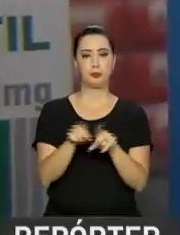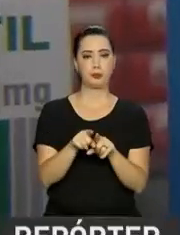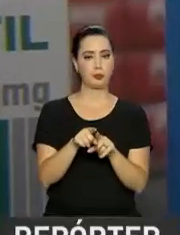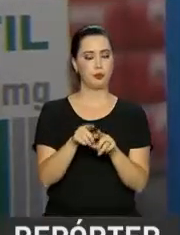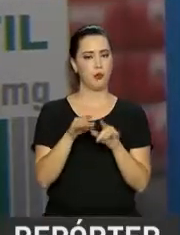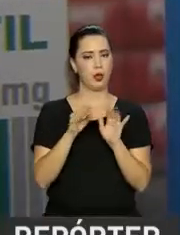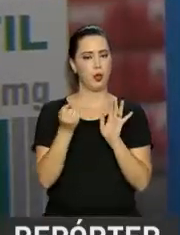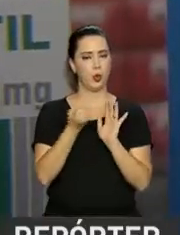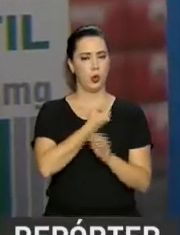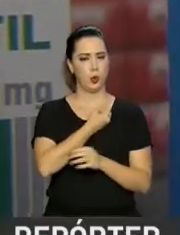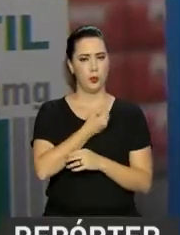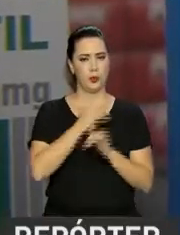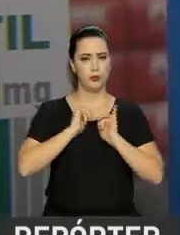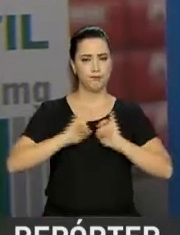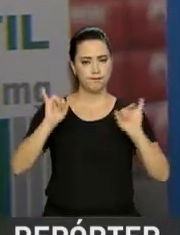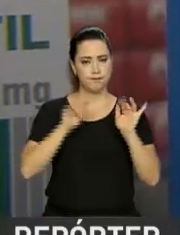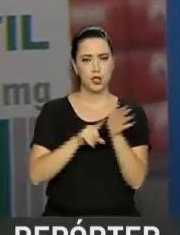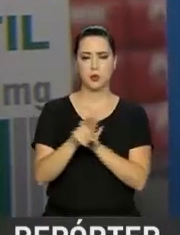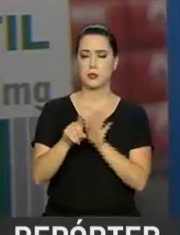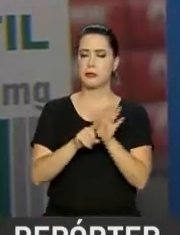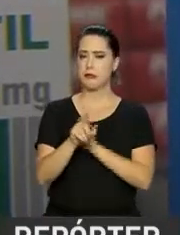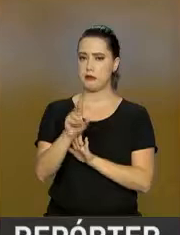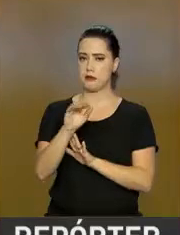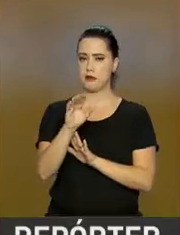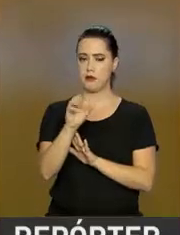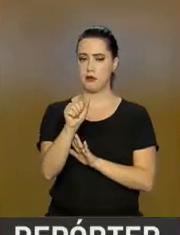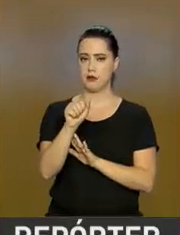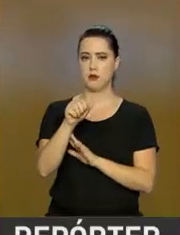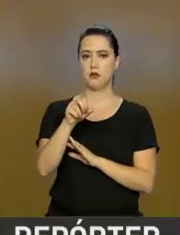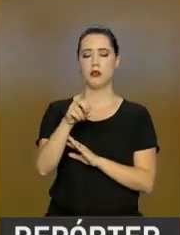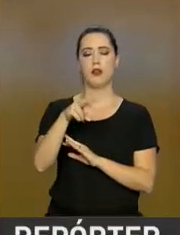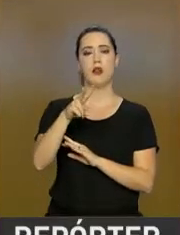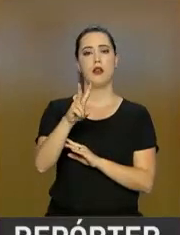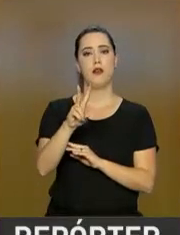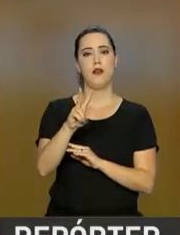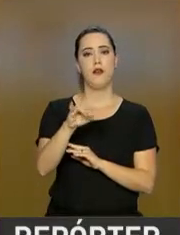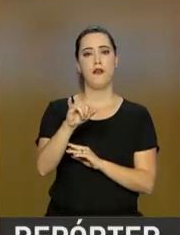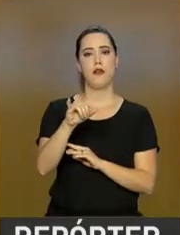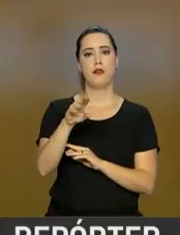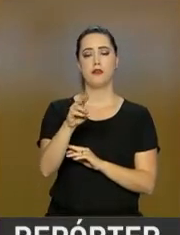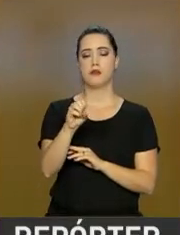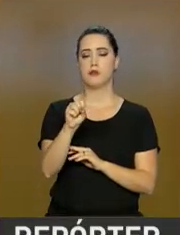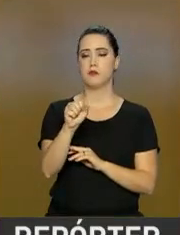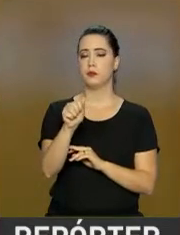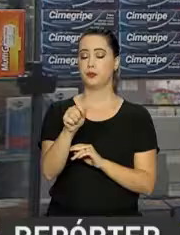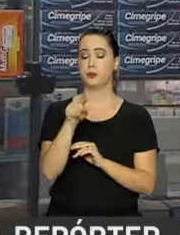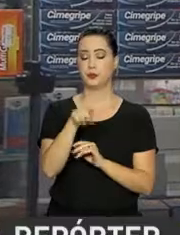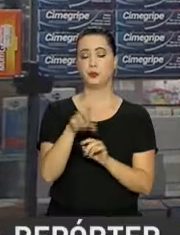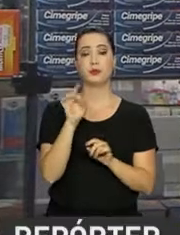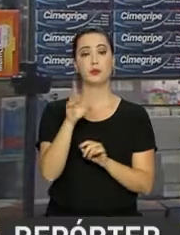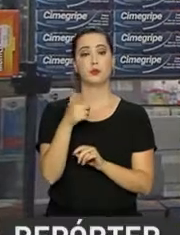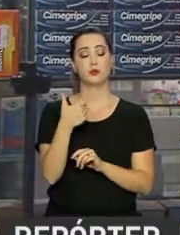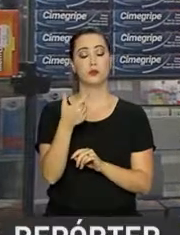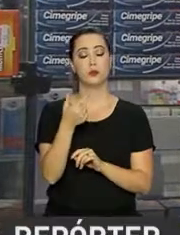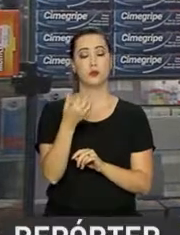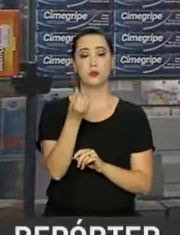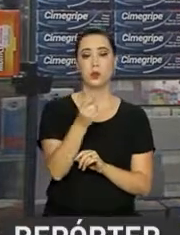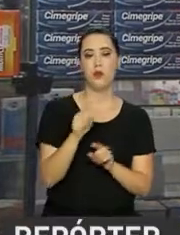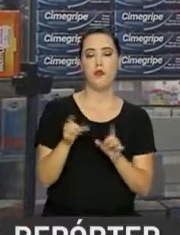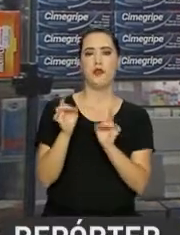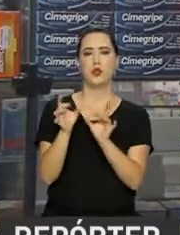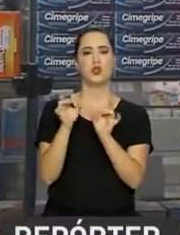agência nacional de vigilância sanitária mostram que somente em 2016 foram comercializadas 1